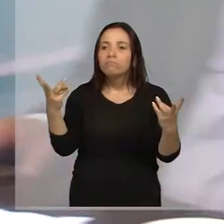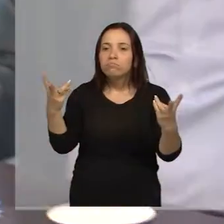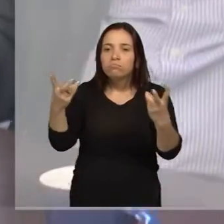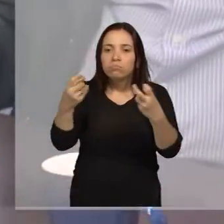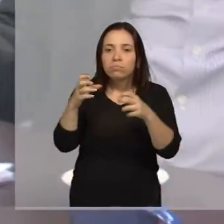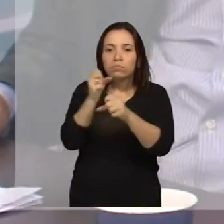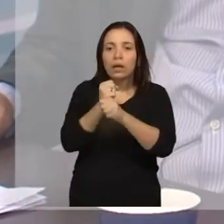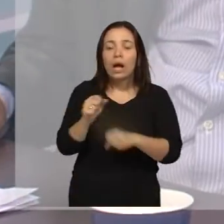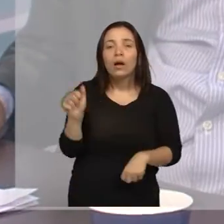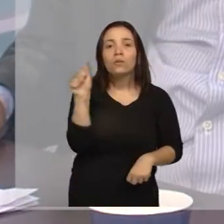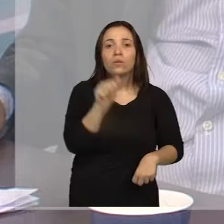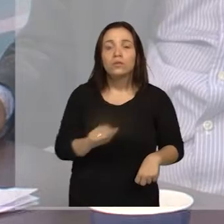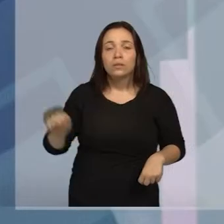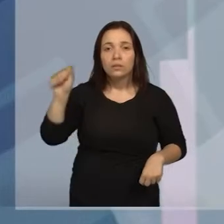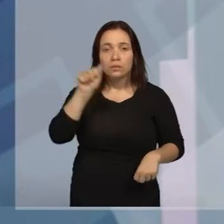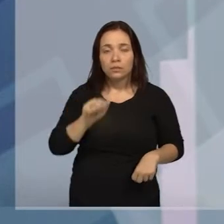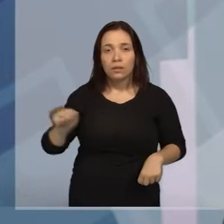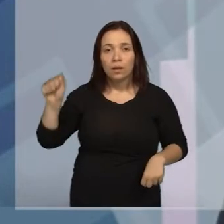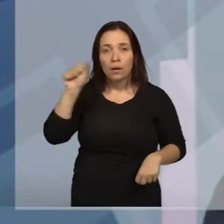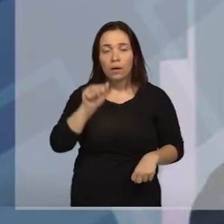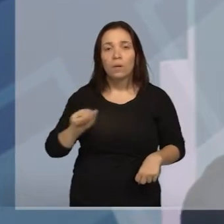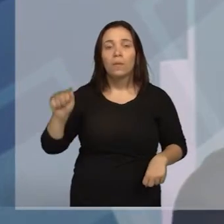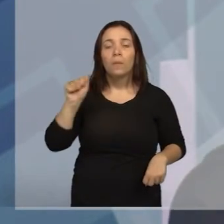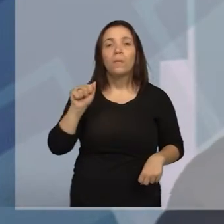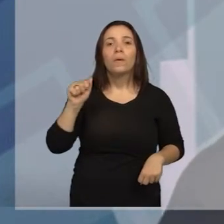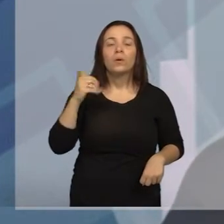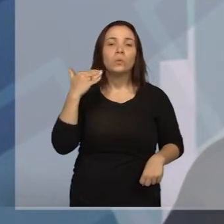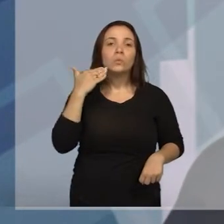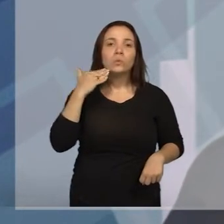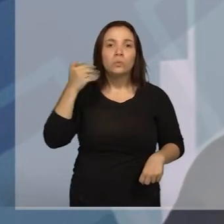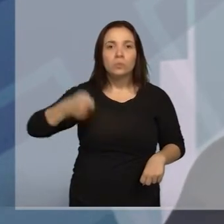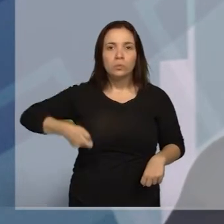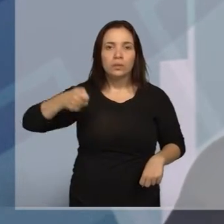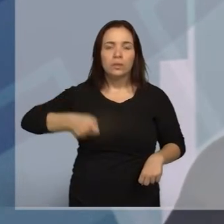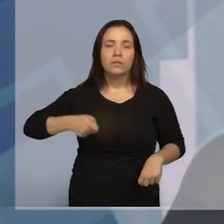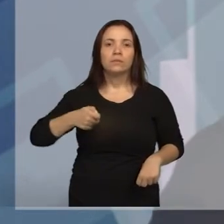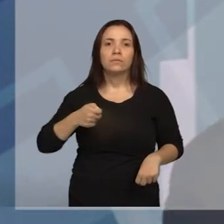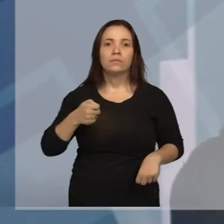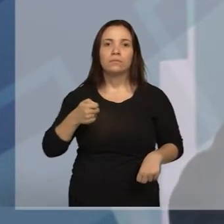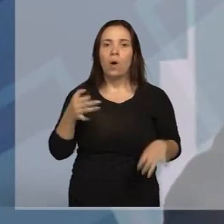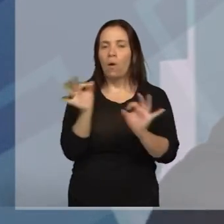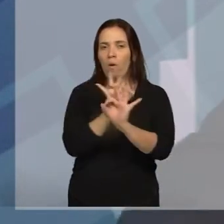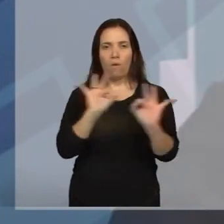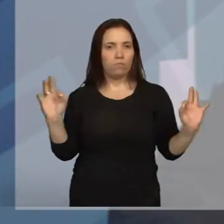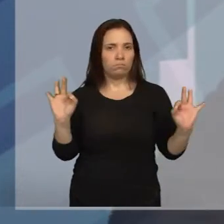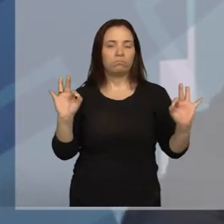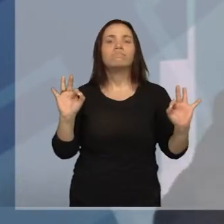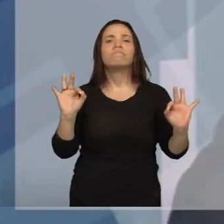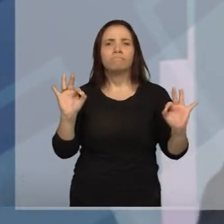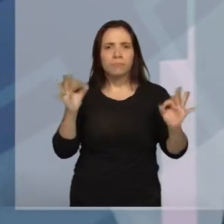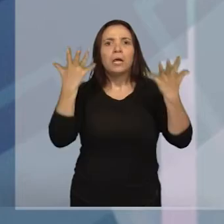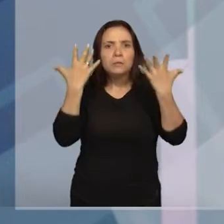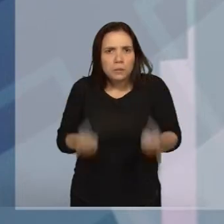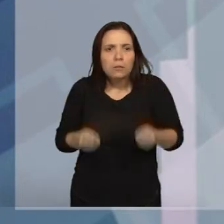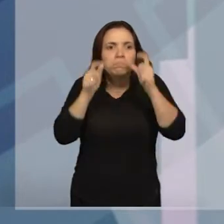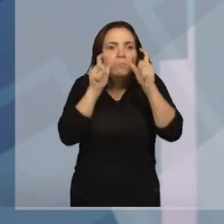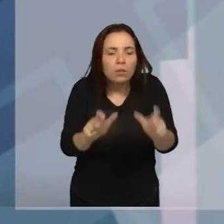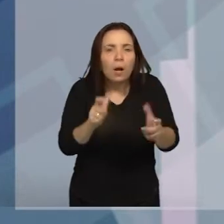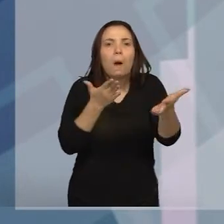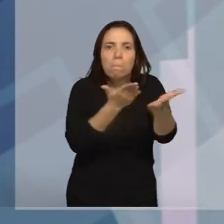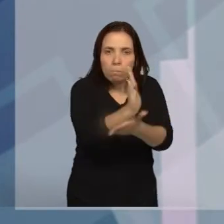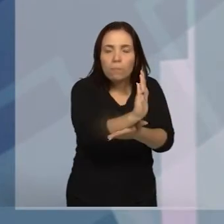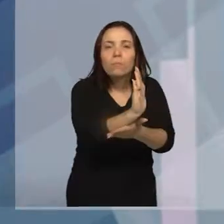a Associação de Magistrados tem achado excelente a ideia. Né? Aprovou com todos...